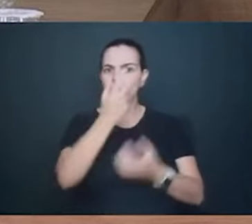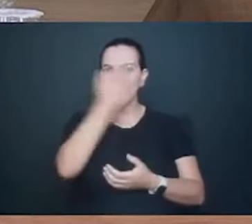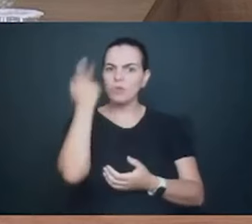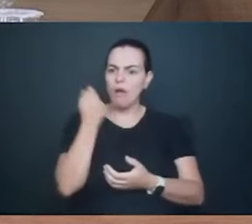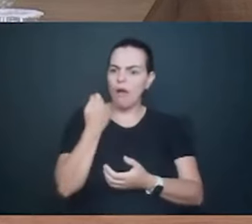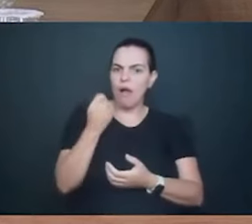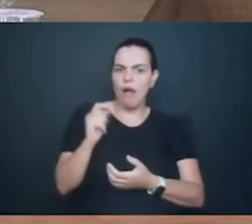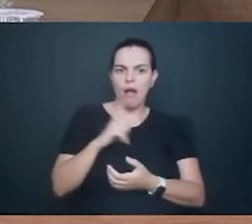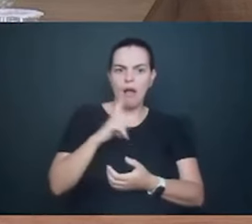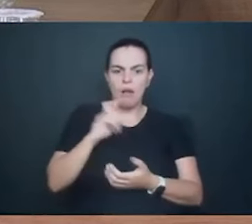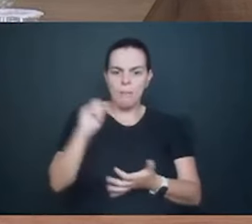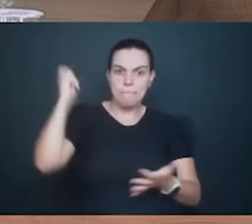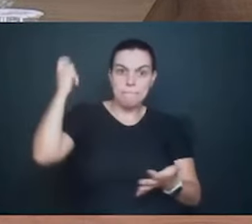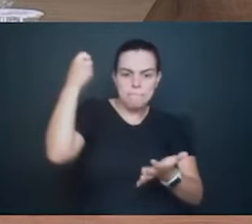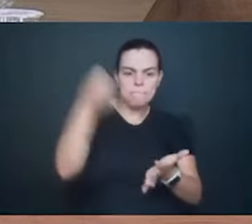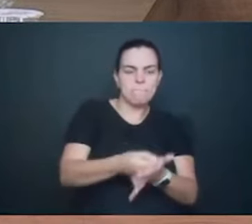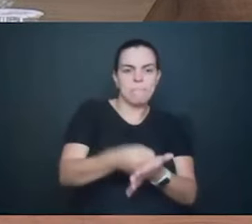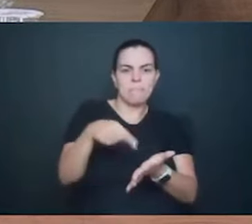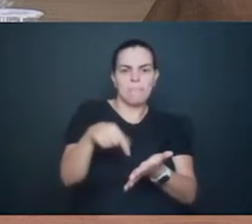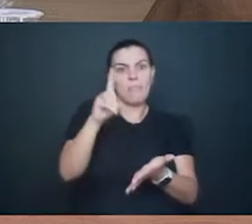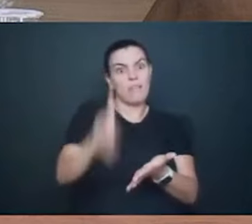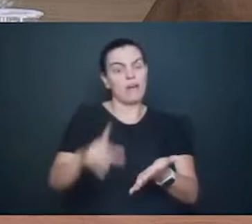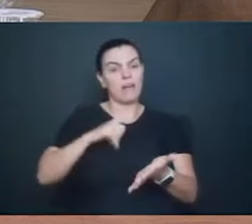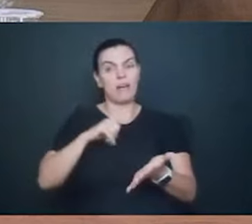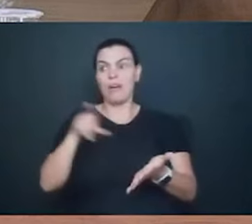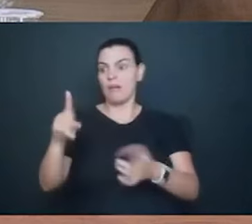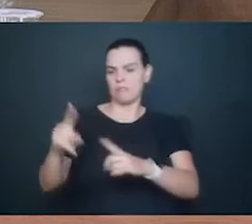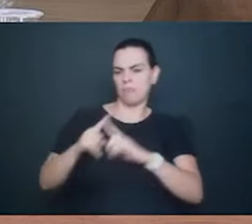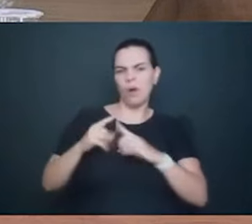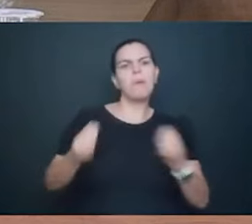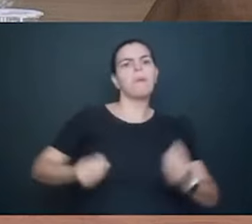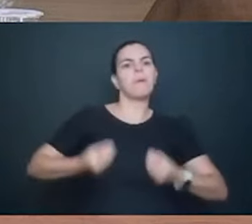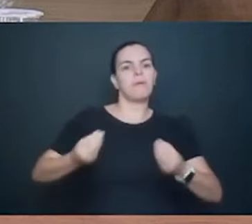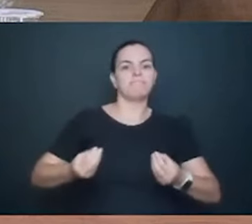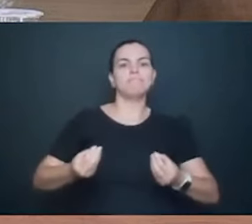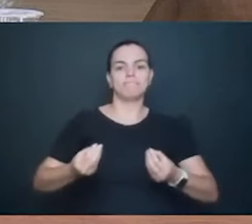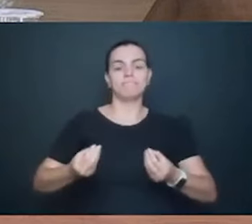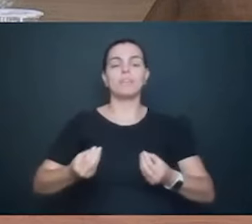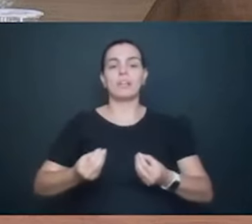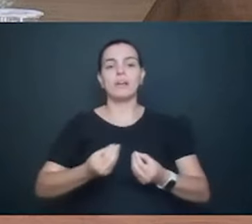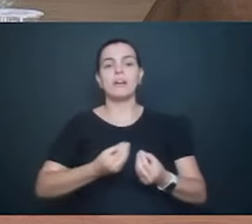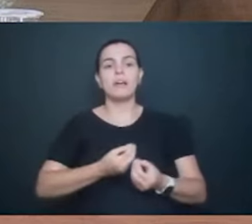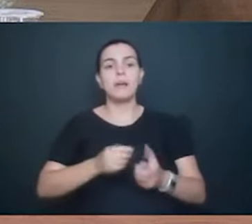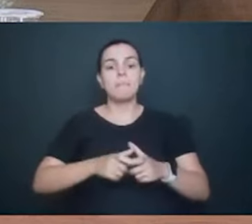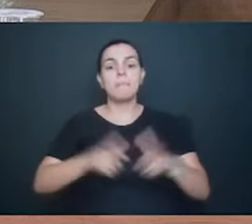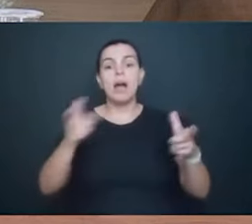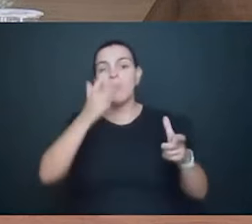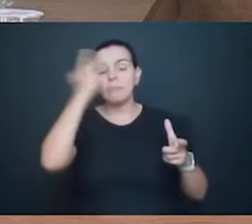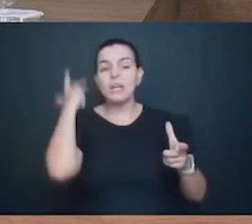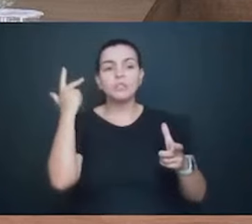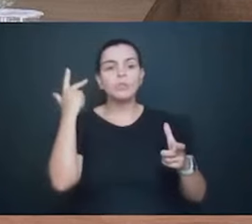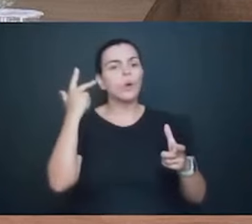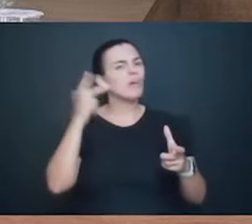antecipada. E o que é pior? A maioria das pessoas punidas não estavam, a grande maioria não estava envolvida na ocorrência, não estava